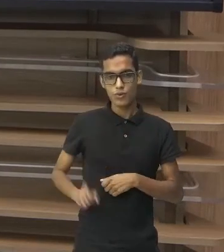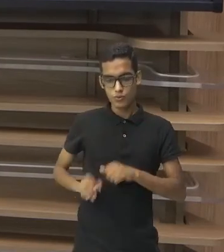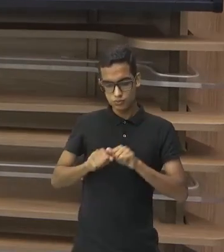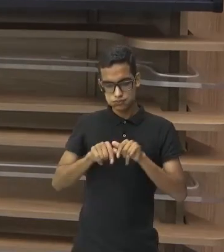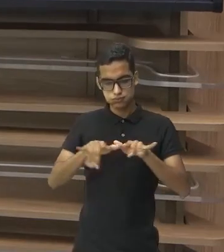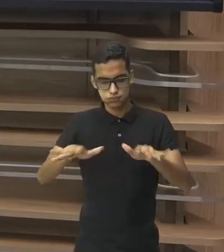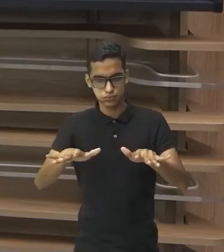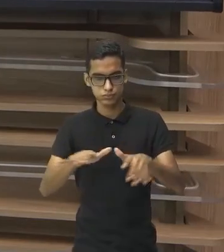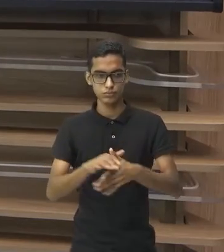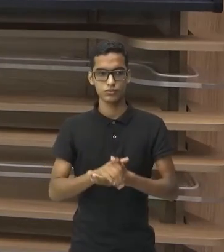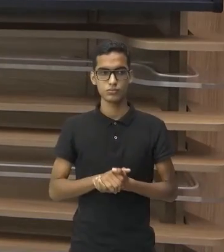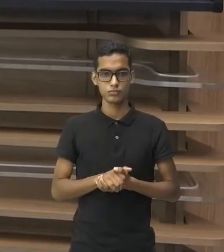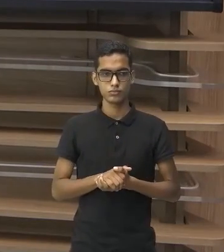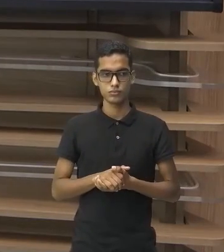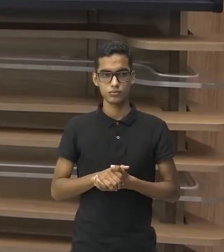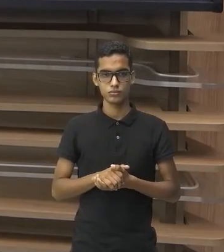Parintins,